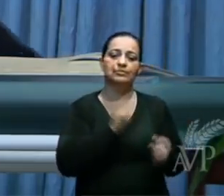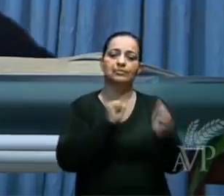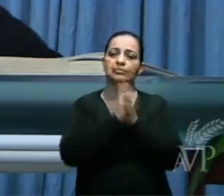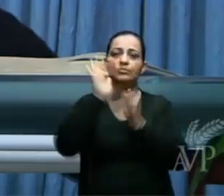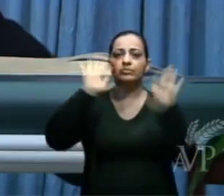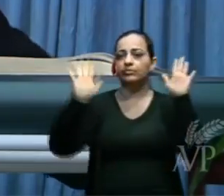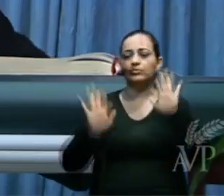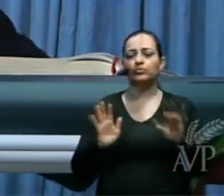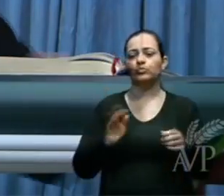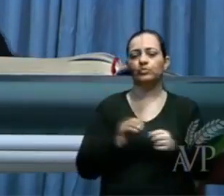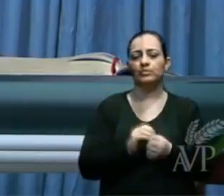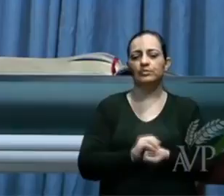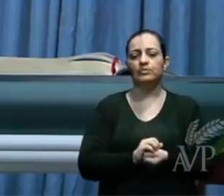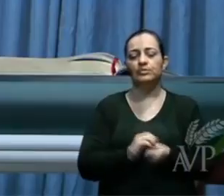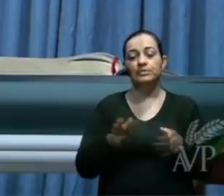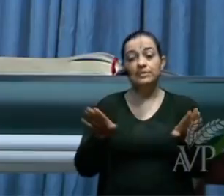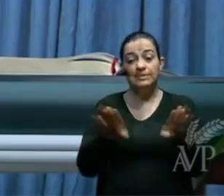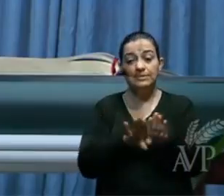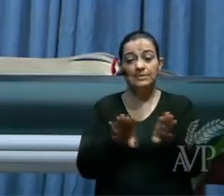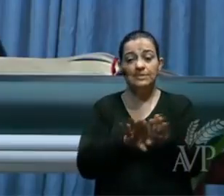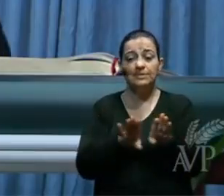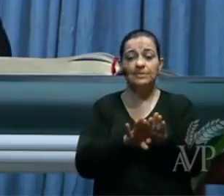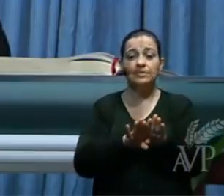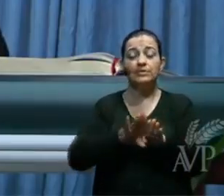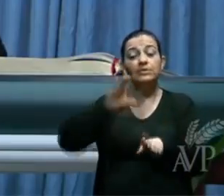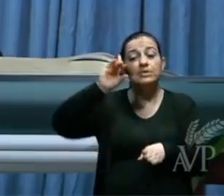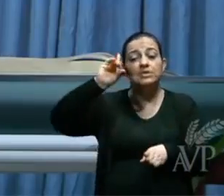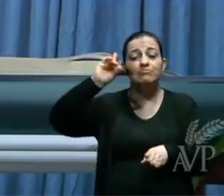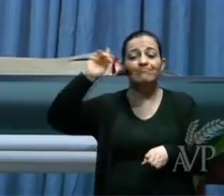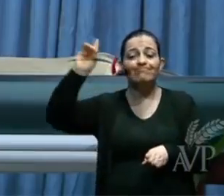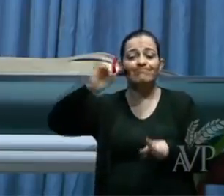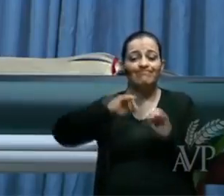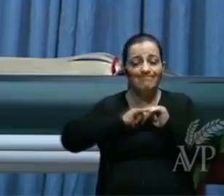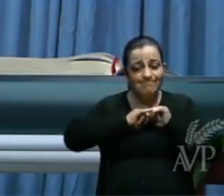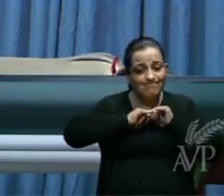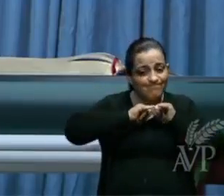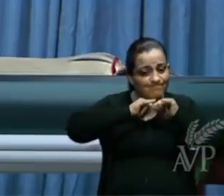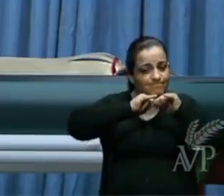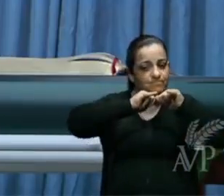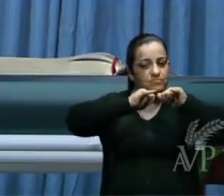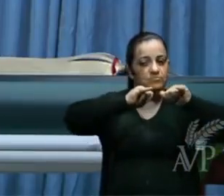por isso né e deus enviou a sua palavra